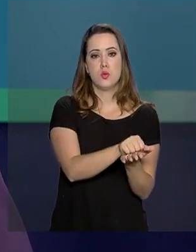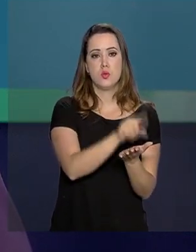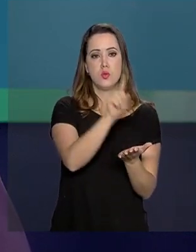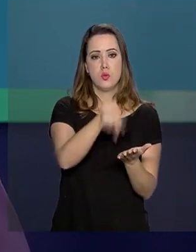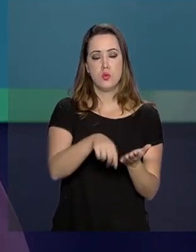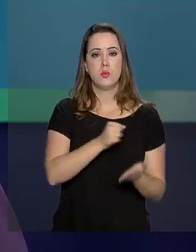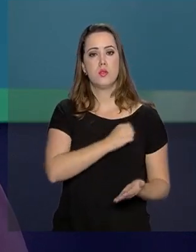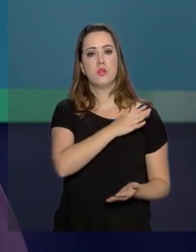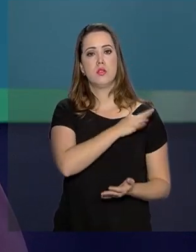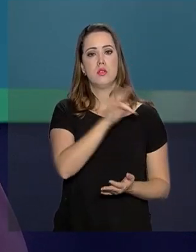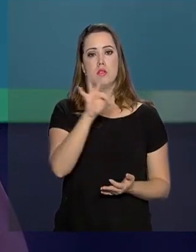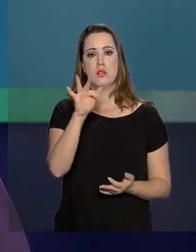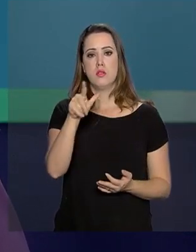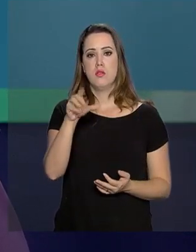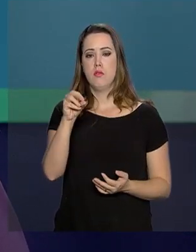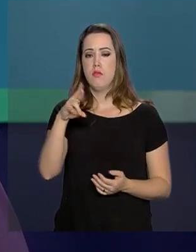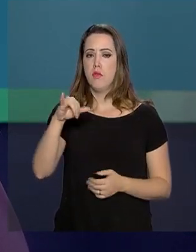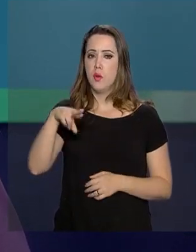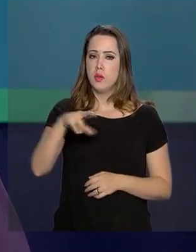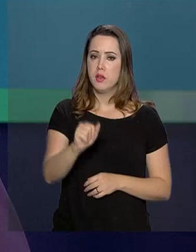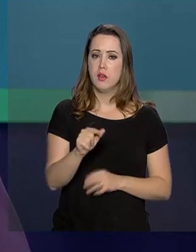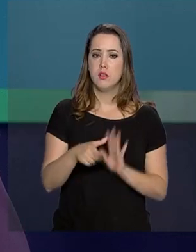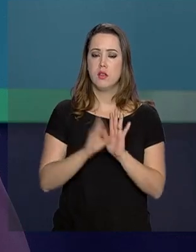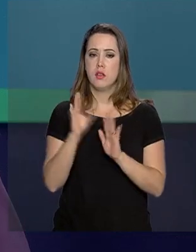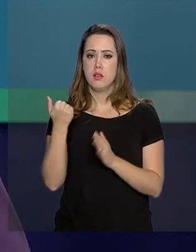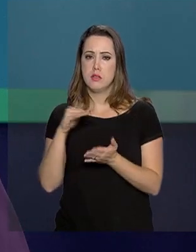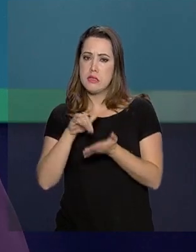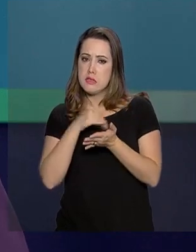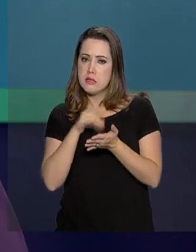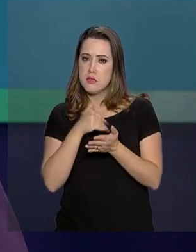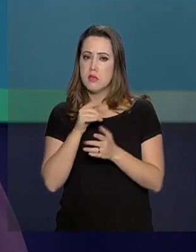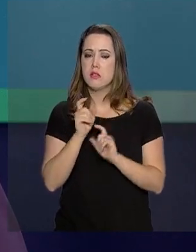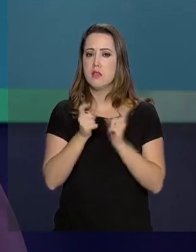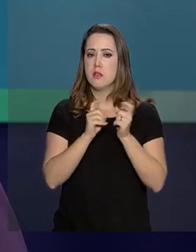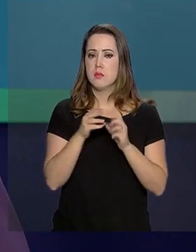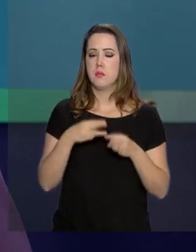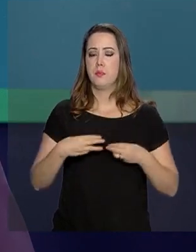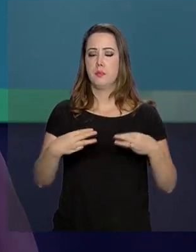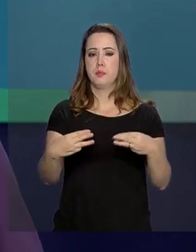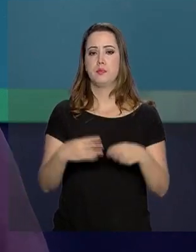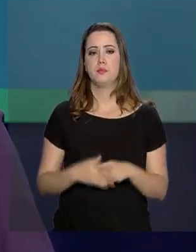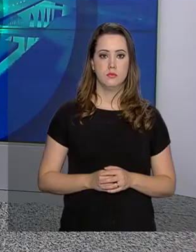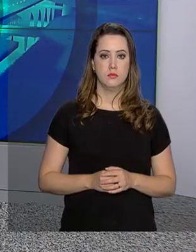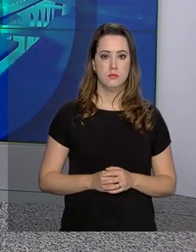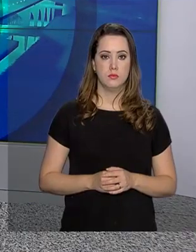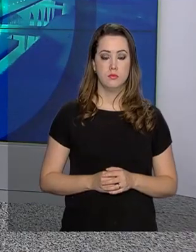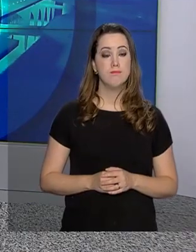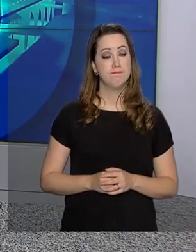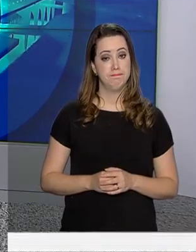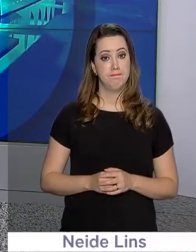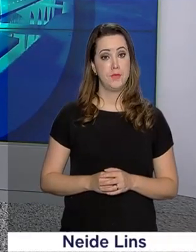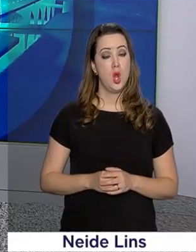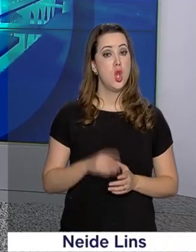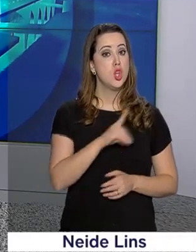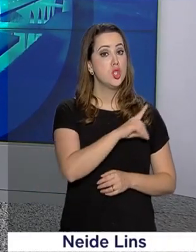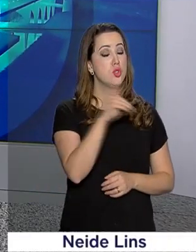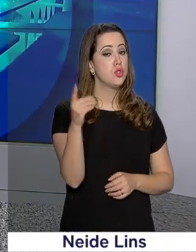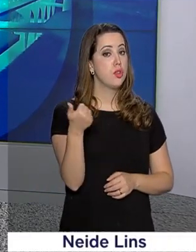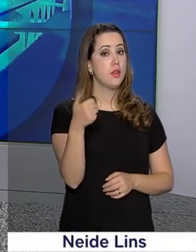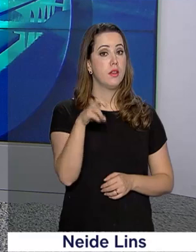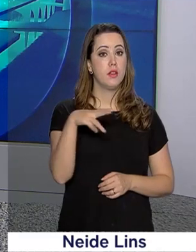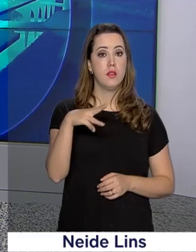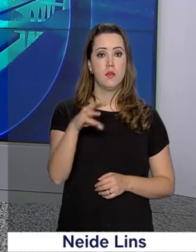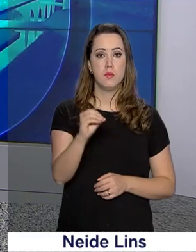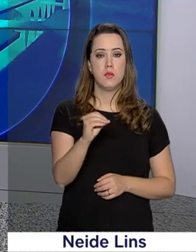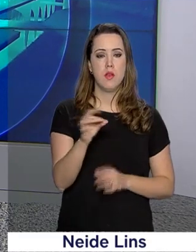general Floriano Peixoto que até então era secretário executivo do Ministério Está marcado para o dia 15